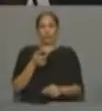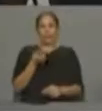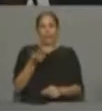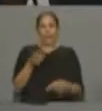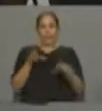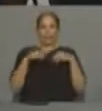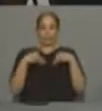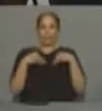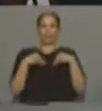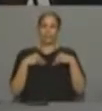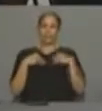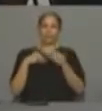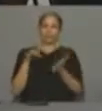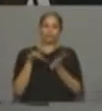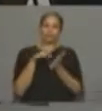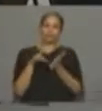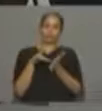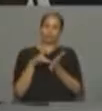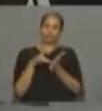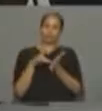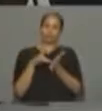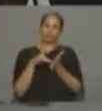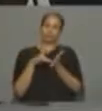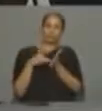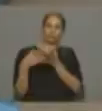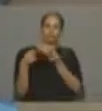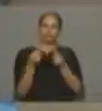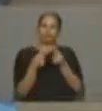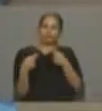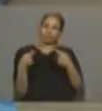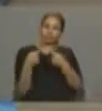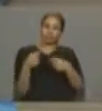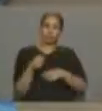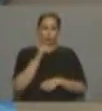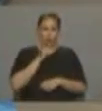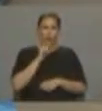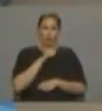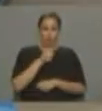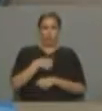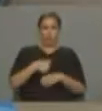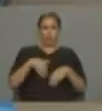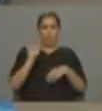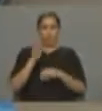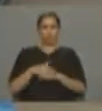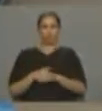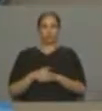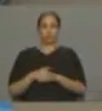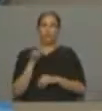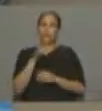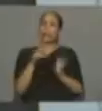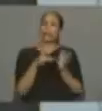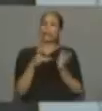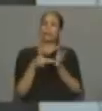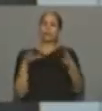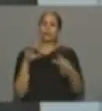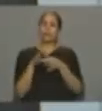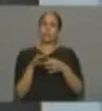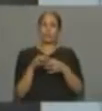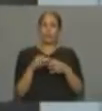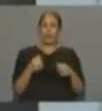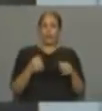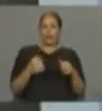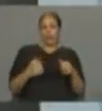mas poderiam ser muito mais muito mais porque este é um livro por exemplo não tratar longe cidade eu já